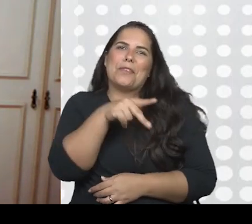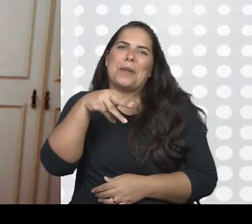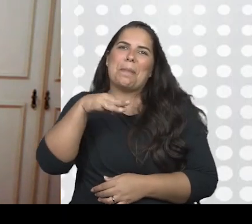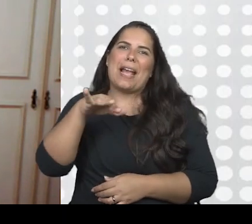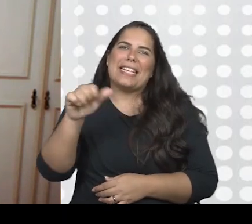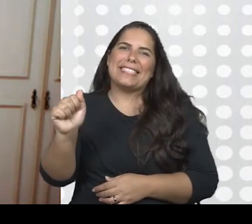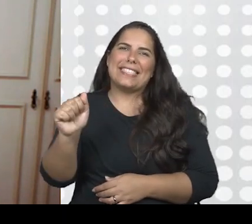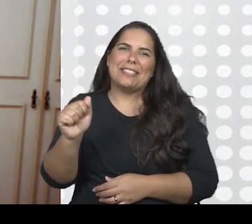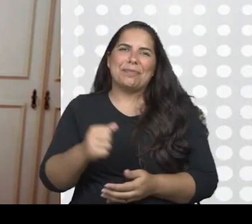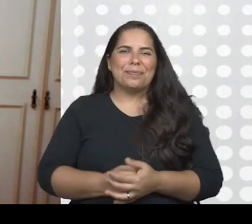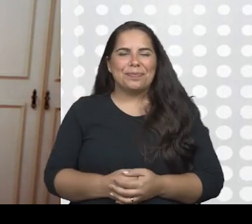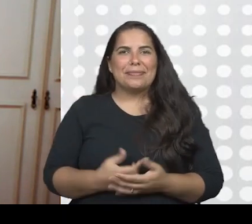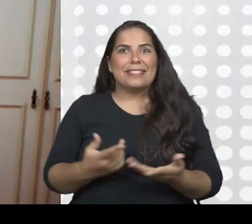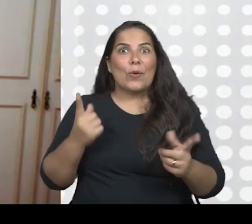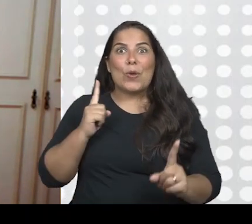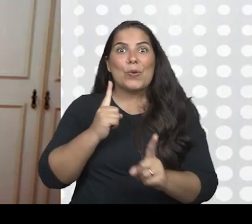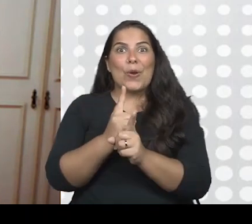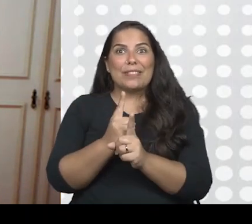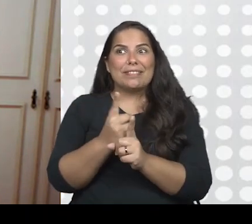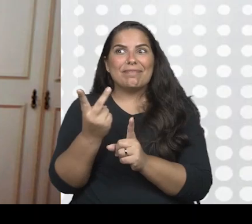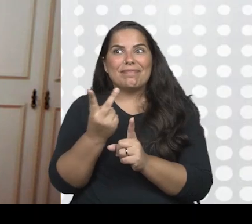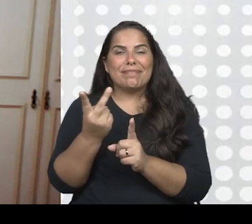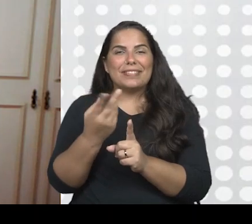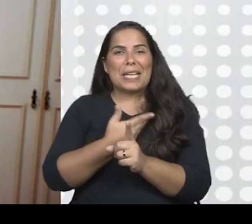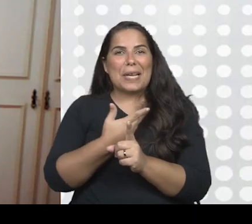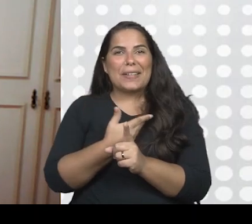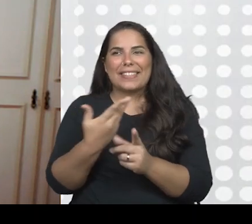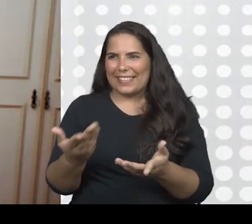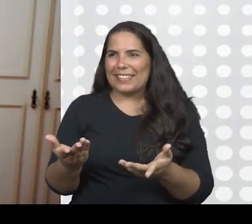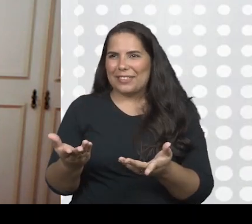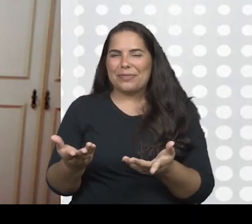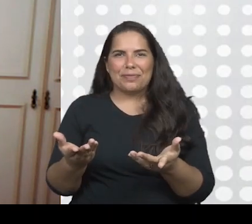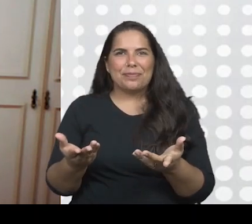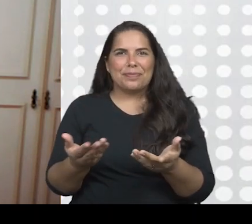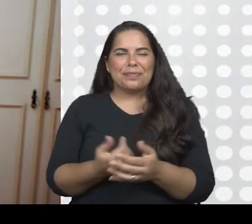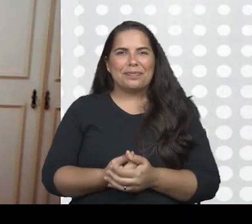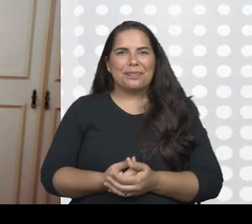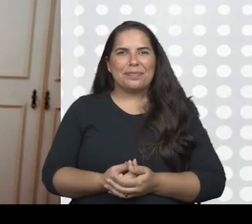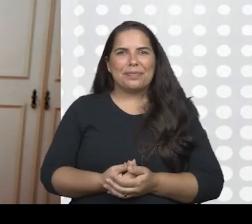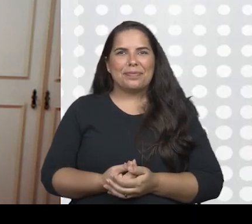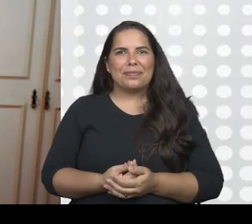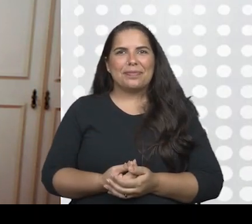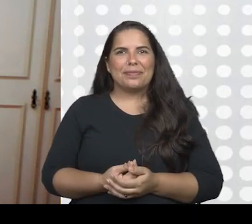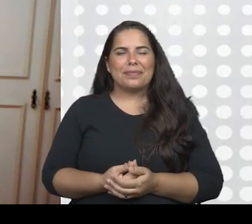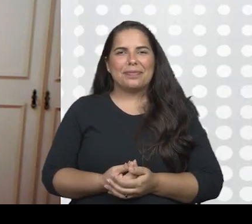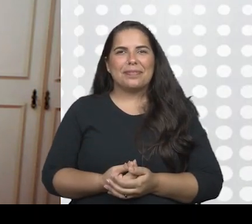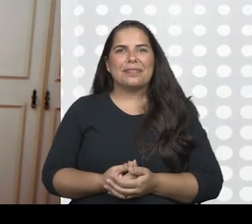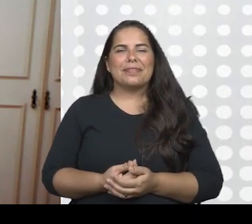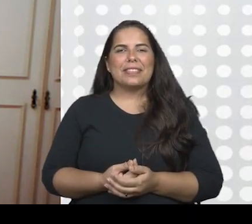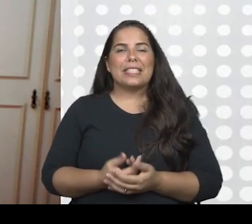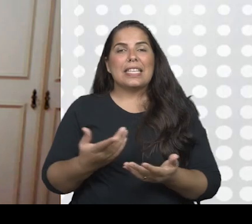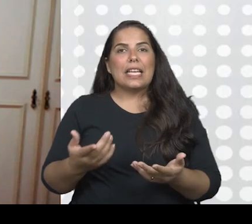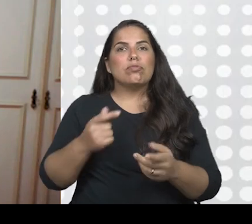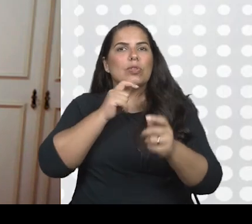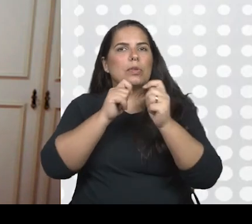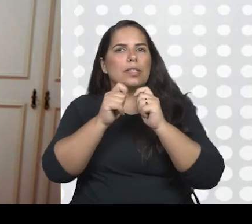professora Márcia Pletz. Então, é um encontro de colegas, né, e vai ser